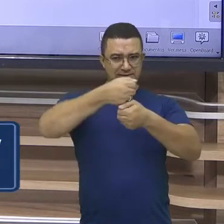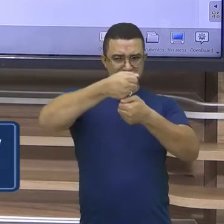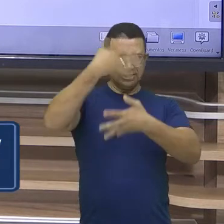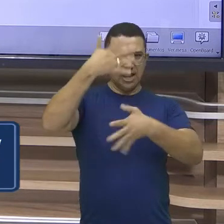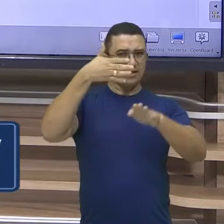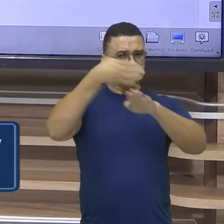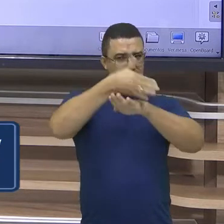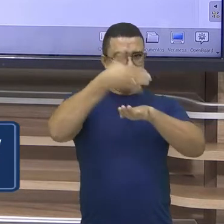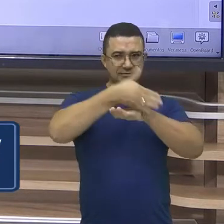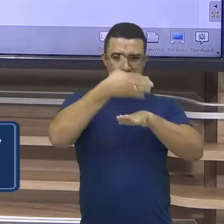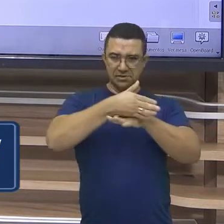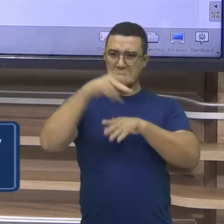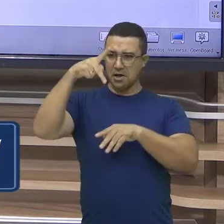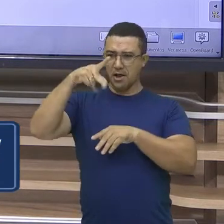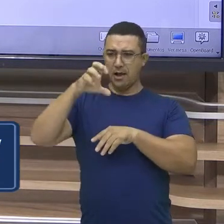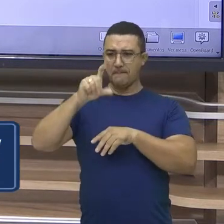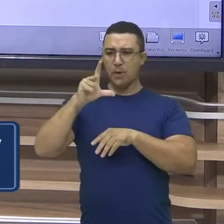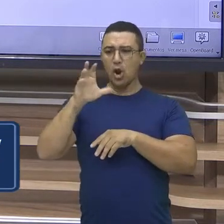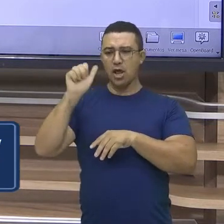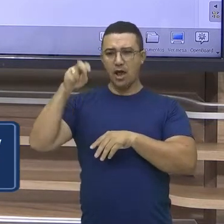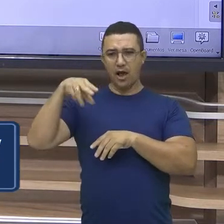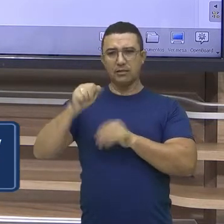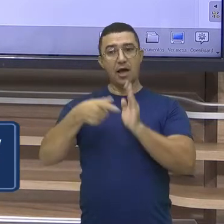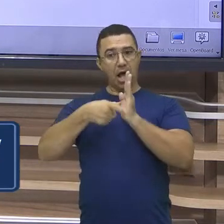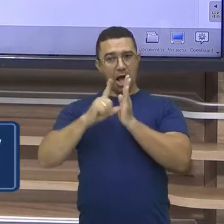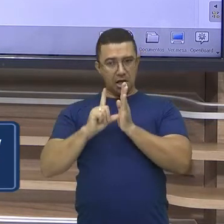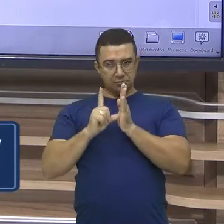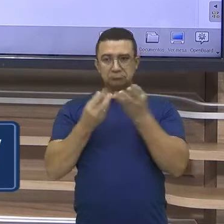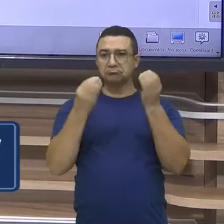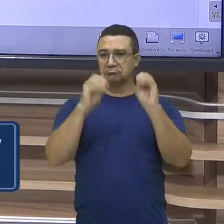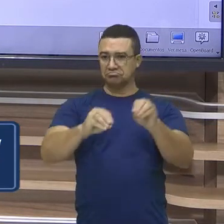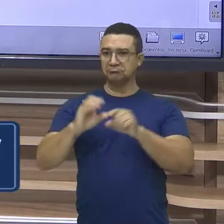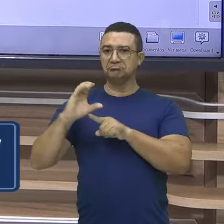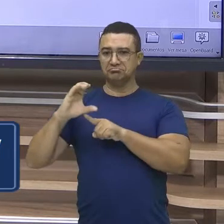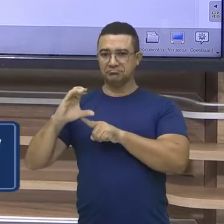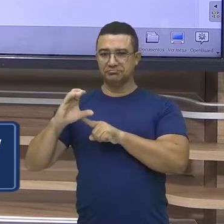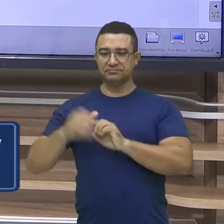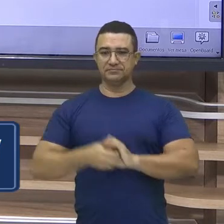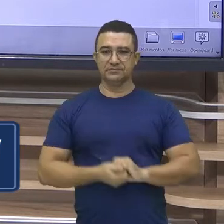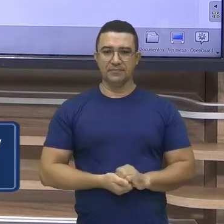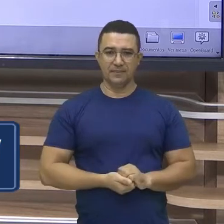foi agora, depois que a gente corrigiu. Nós temos também, né, o aluno